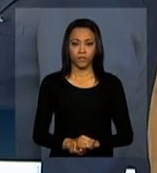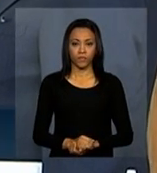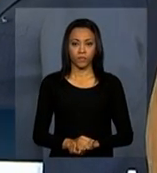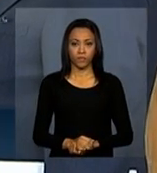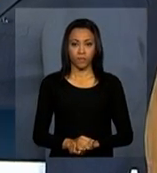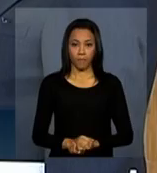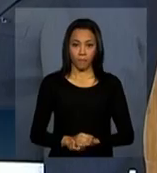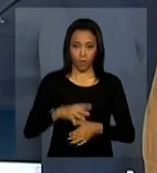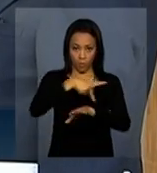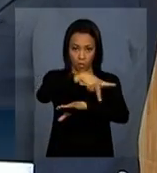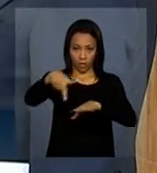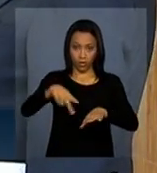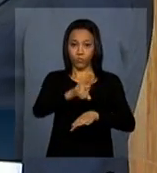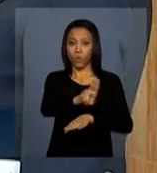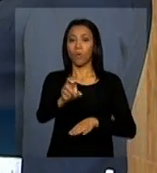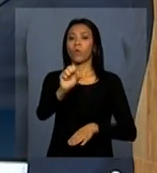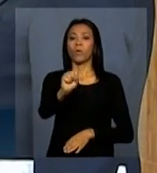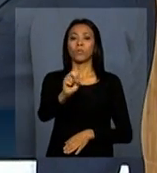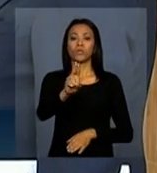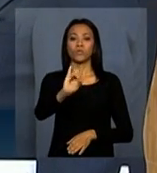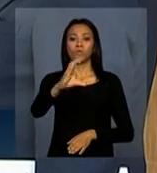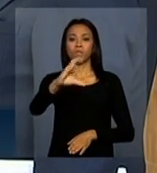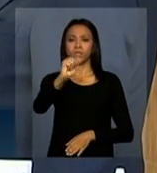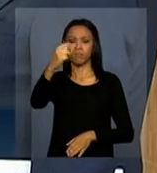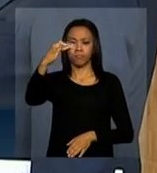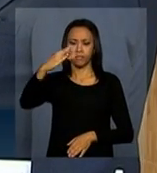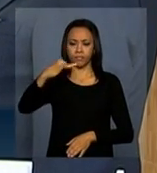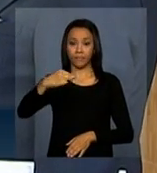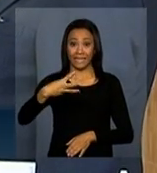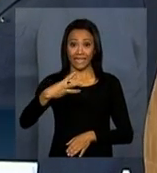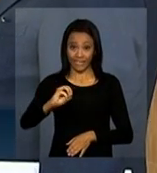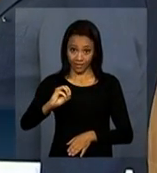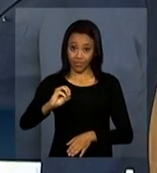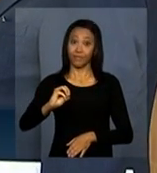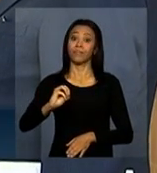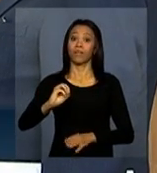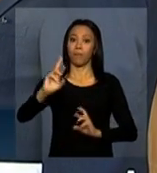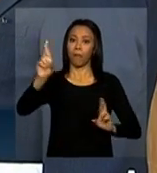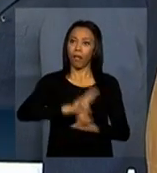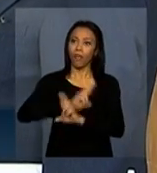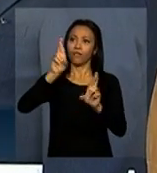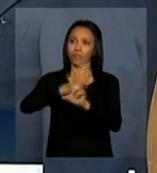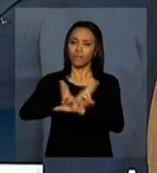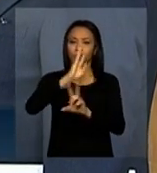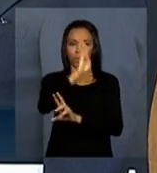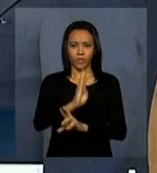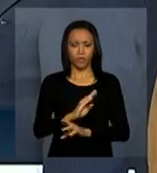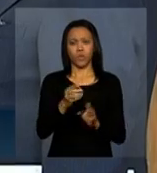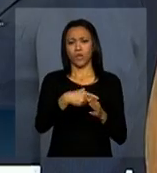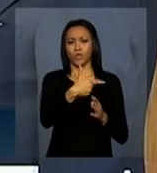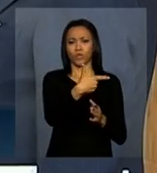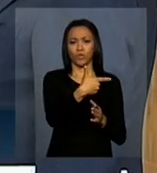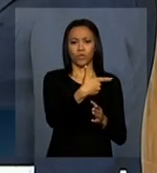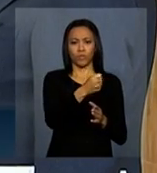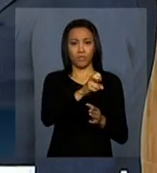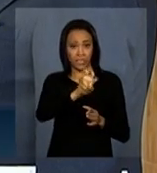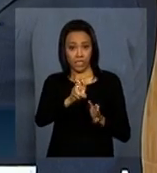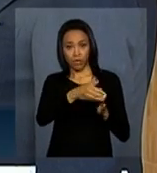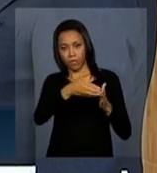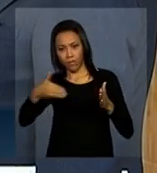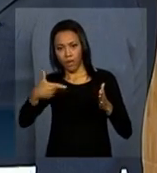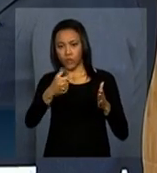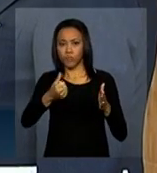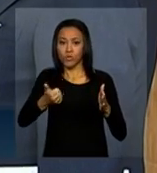A Suíça está entre os 30 principais parceiros comerciais do Brasil. Entre 2005 e 2012,